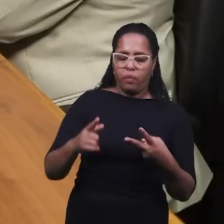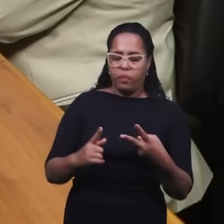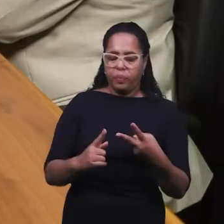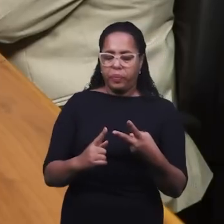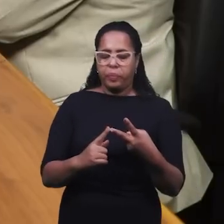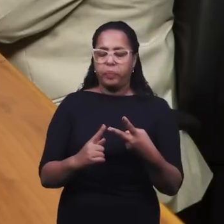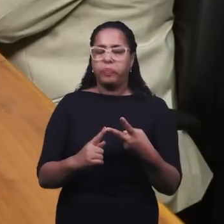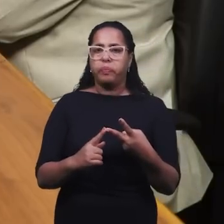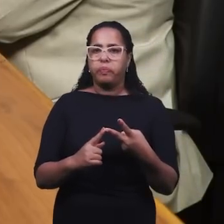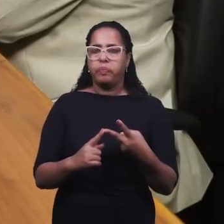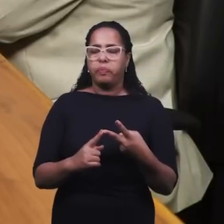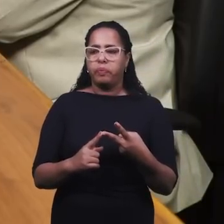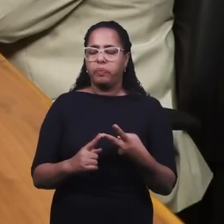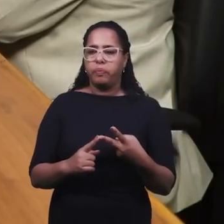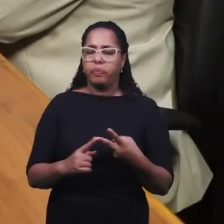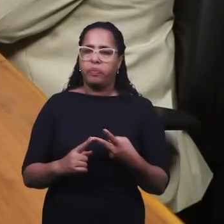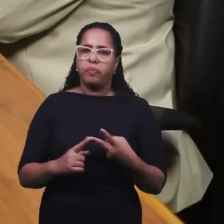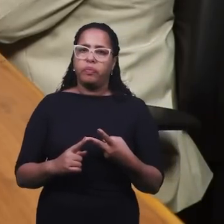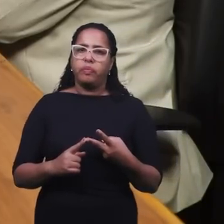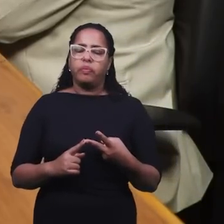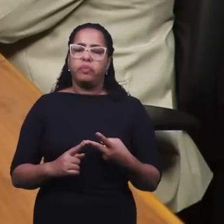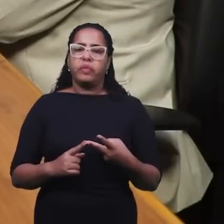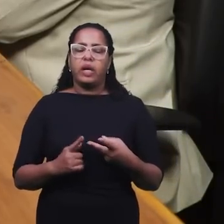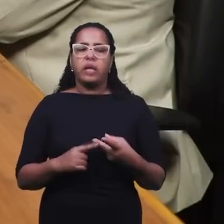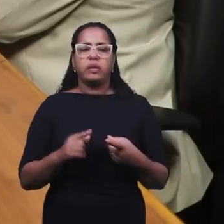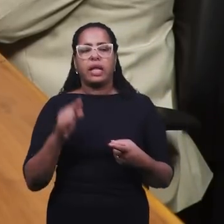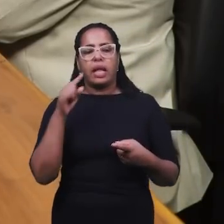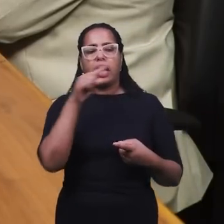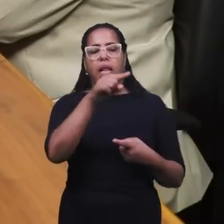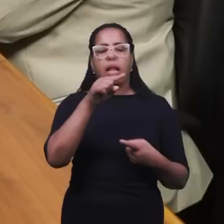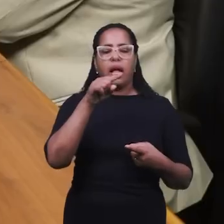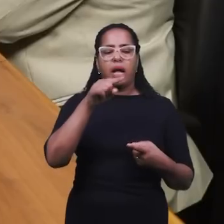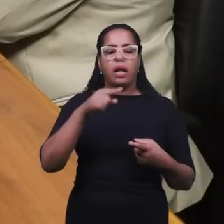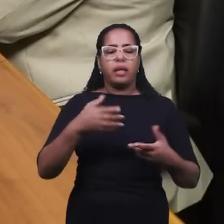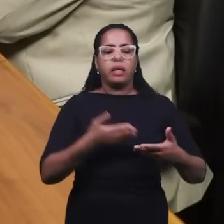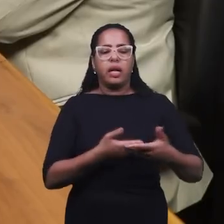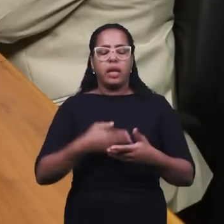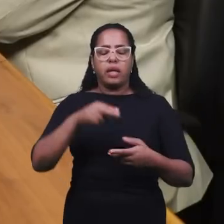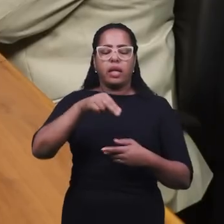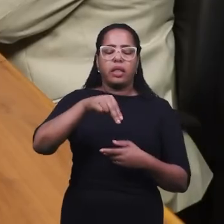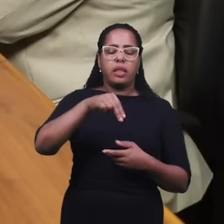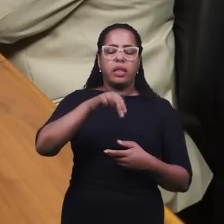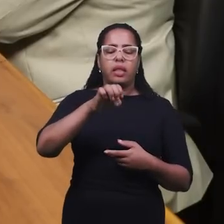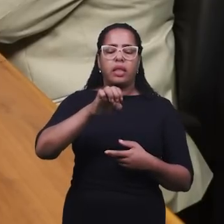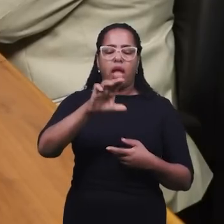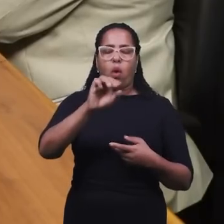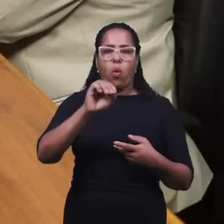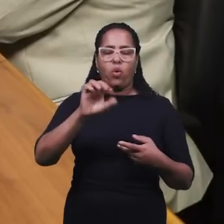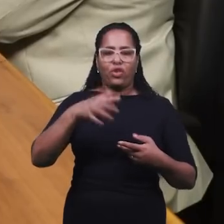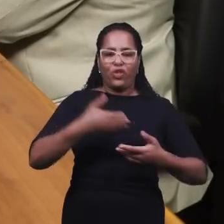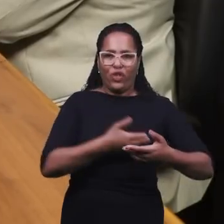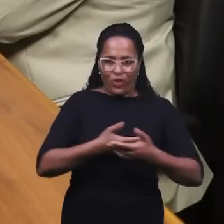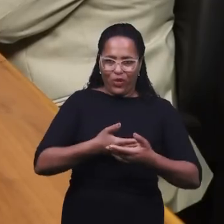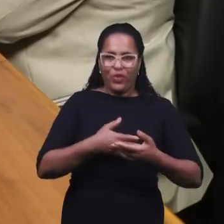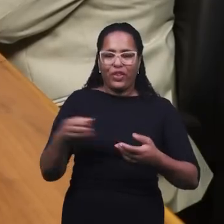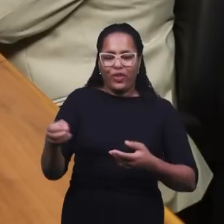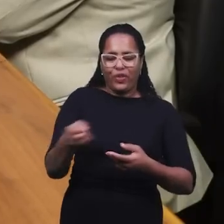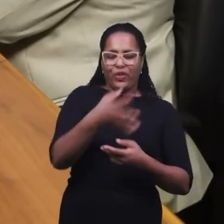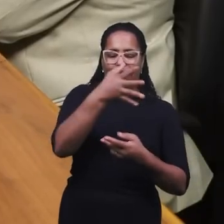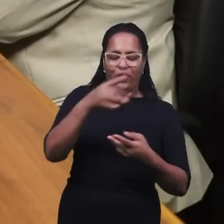palavra grega formada por duas palavras, um prefixo chamado neo, né? Neo significa